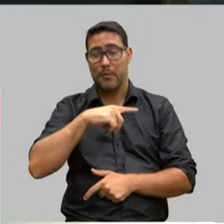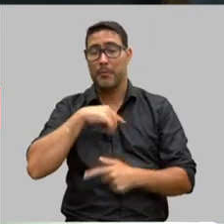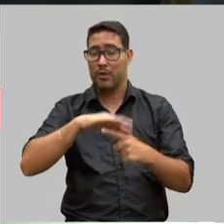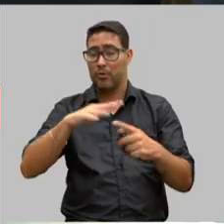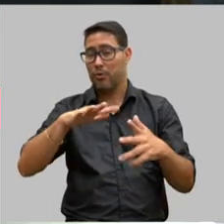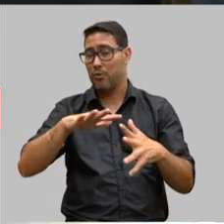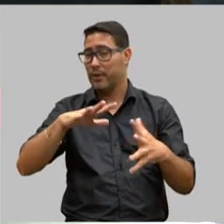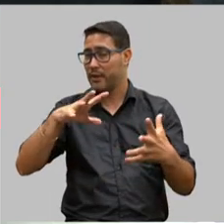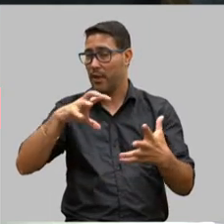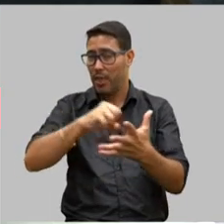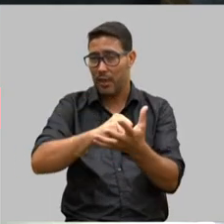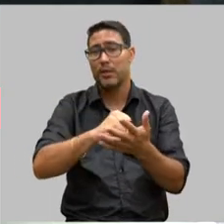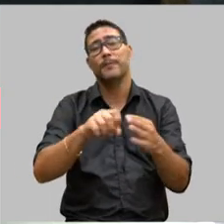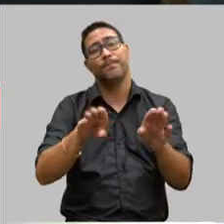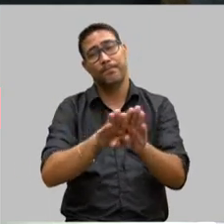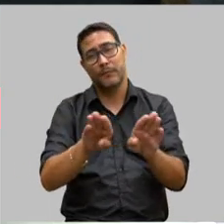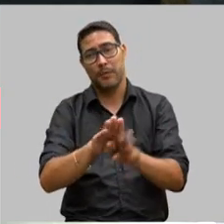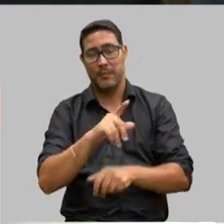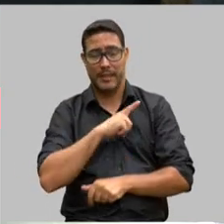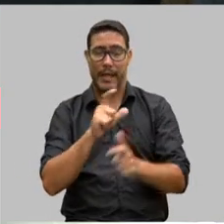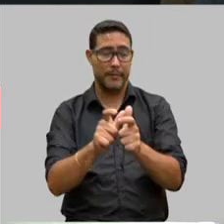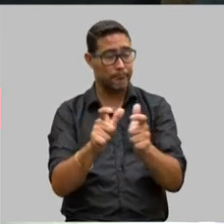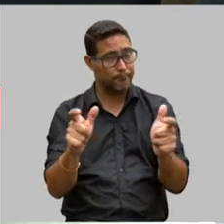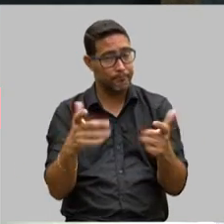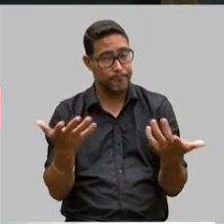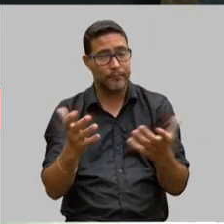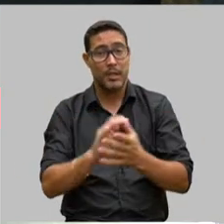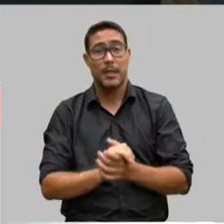naturalmente, mas isso demanda também